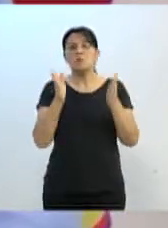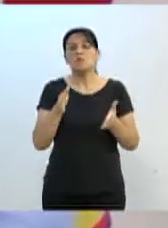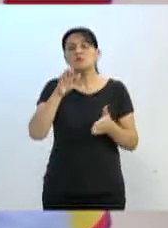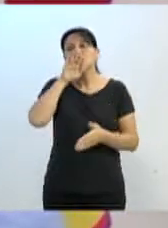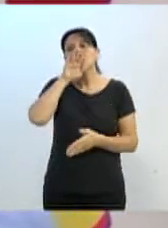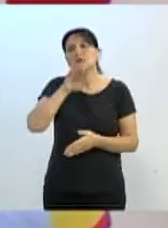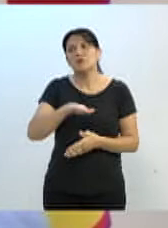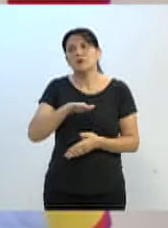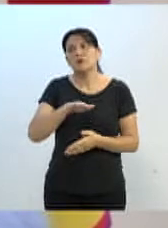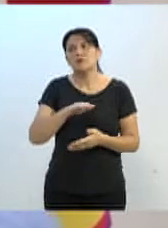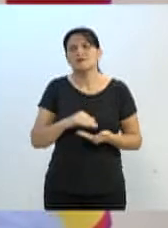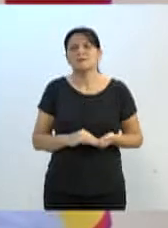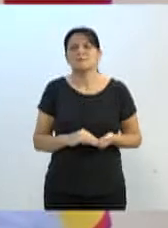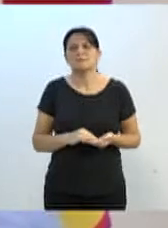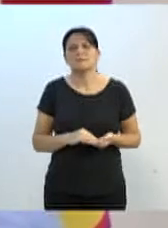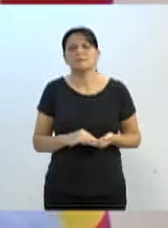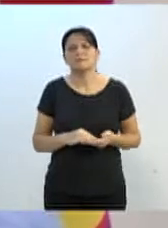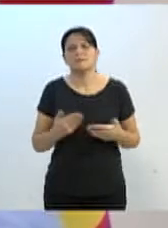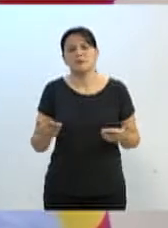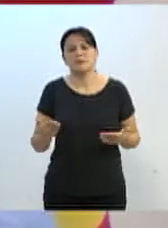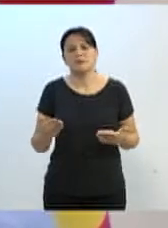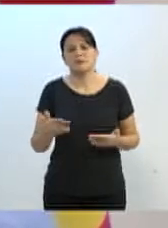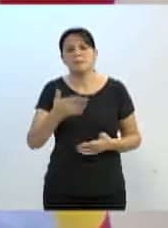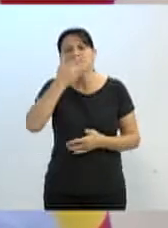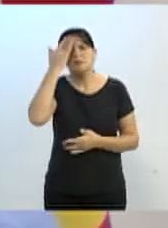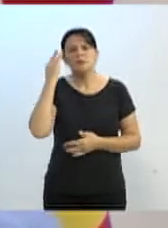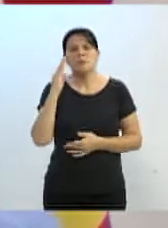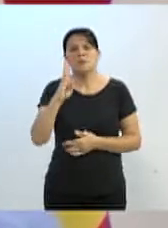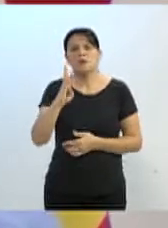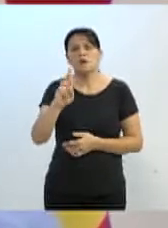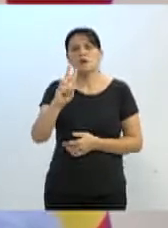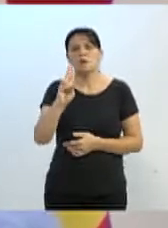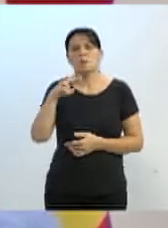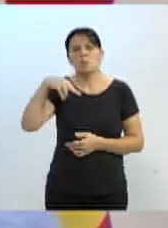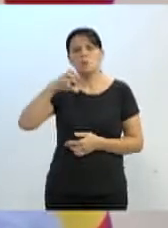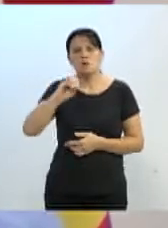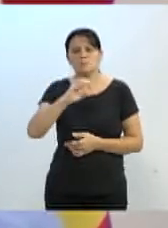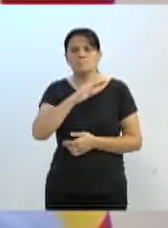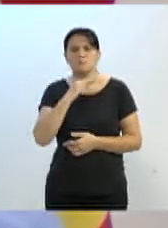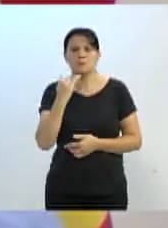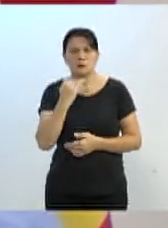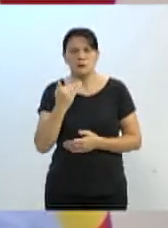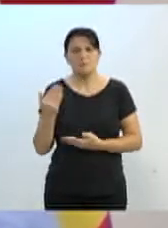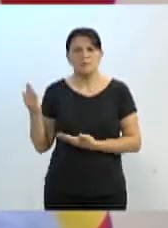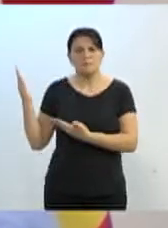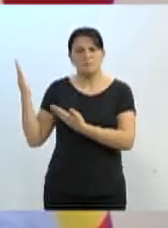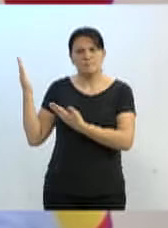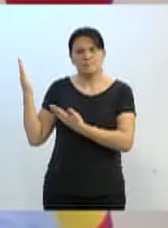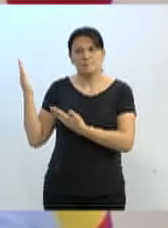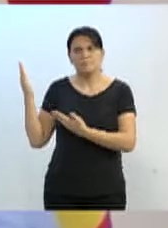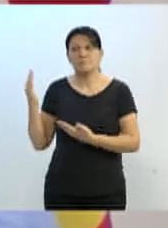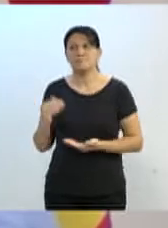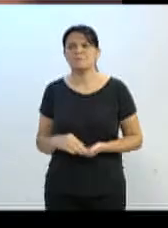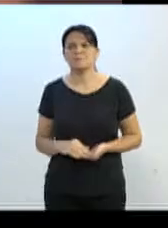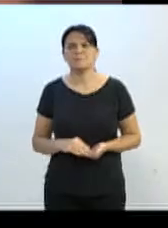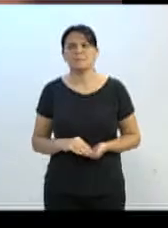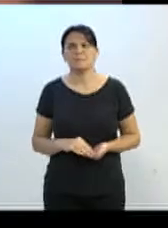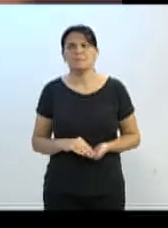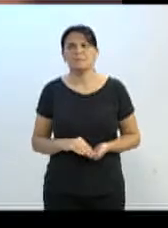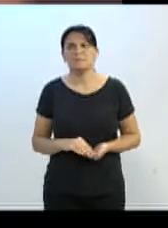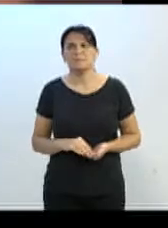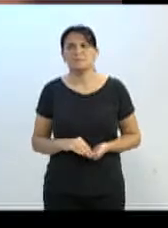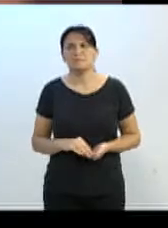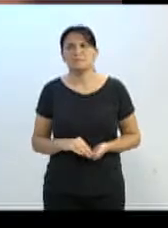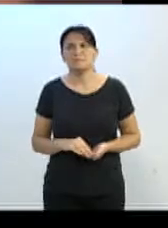Adeus a Bruno Covas gostaria de o'hare colocasse a foto do ex-prefeito de São Paulo